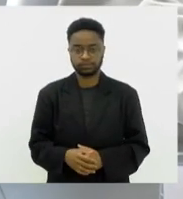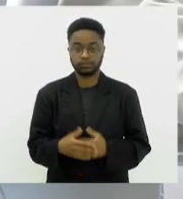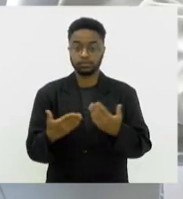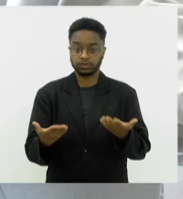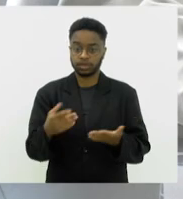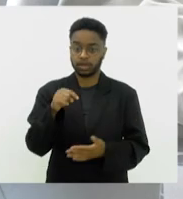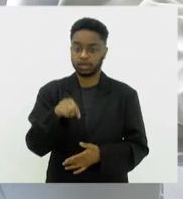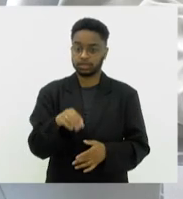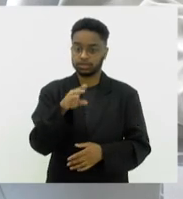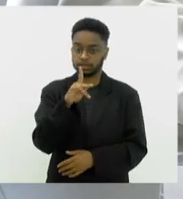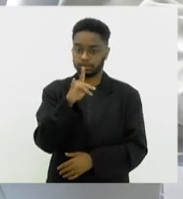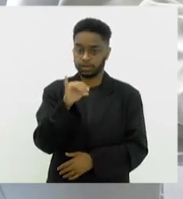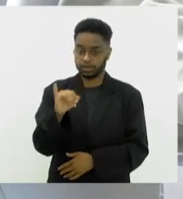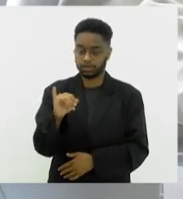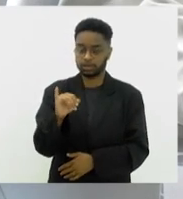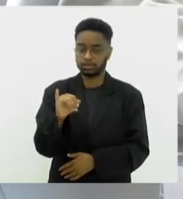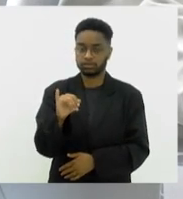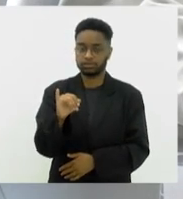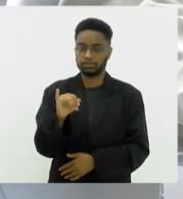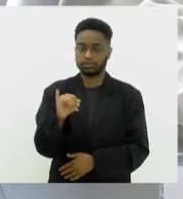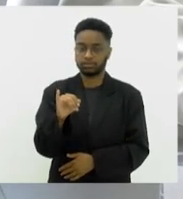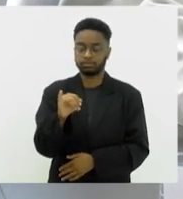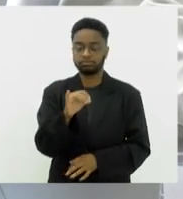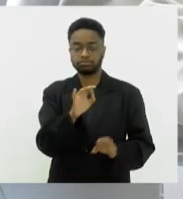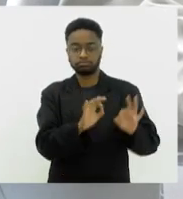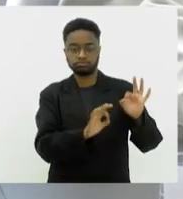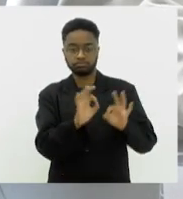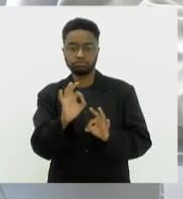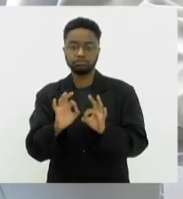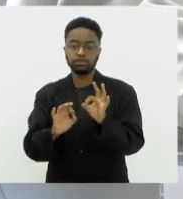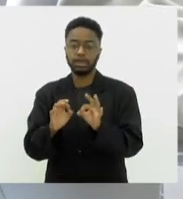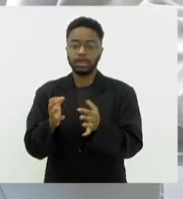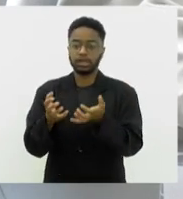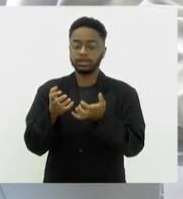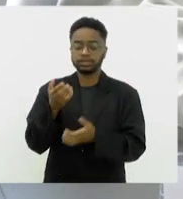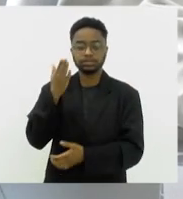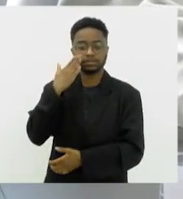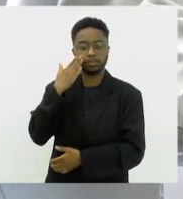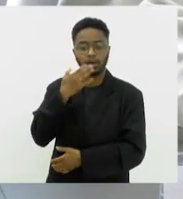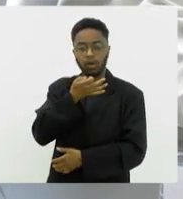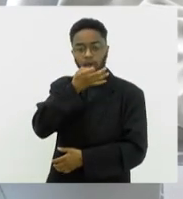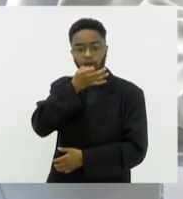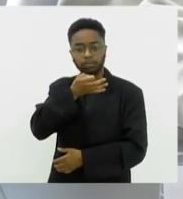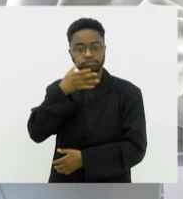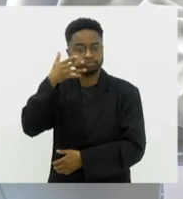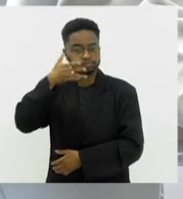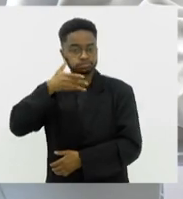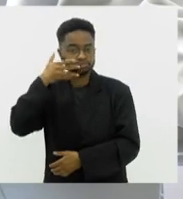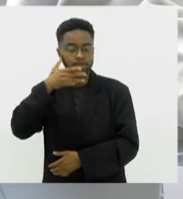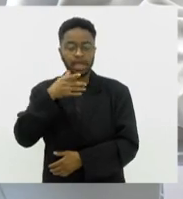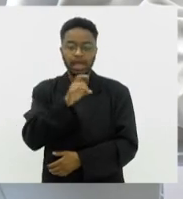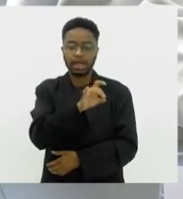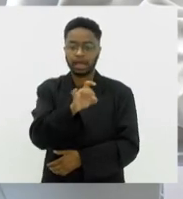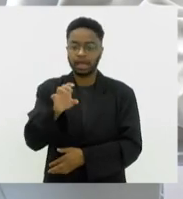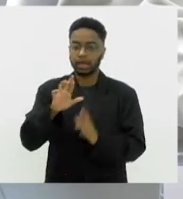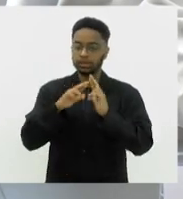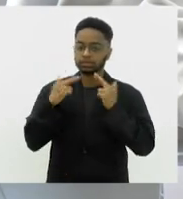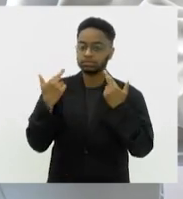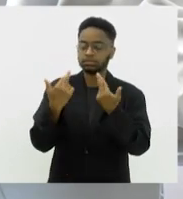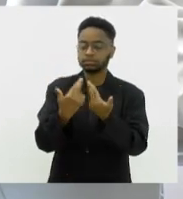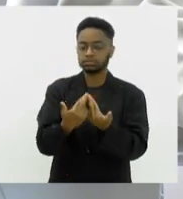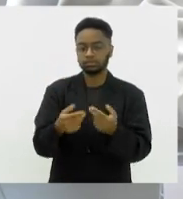CPI ela pode caminhar e ouvir em cada oitiva feita aqui em cada eh ida